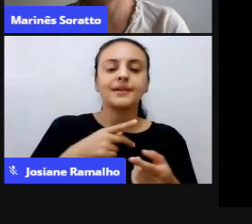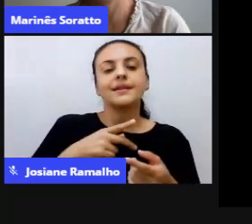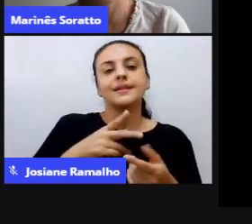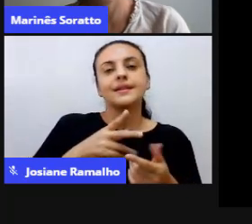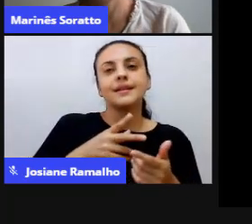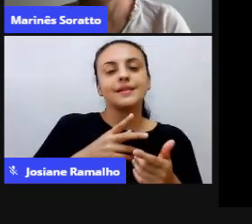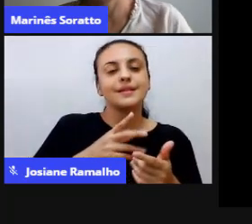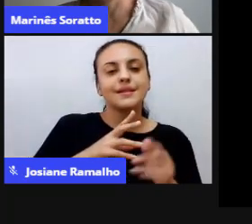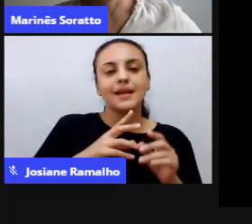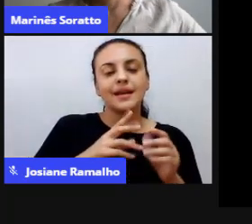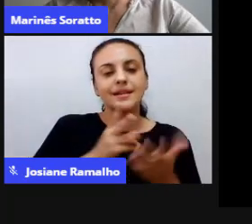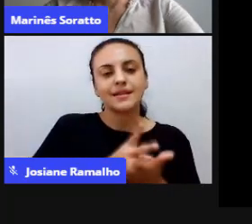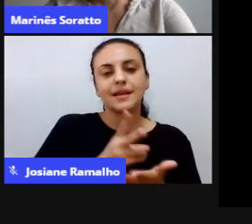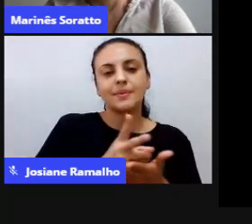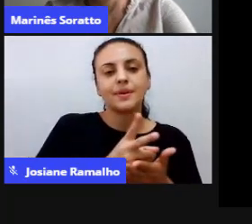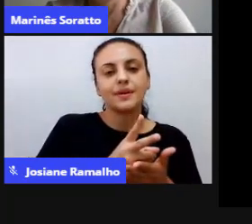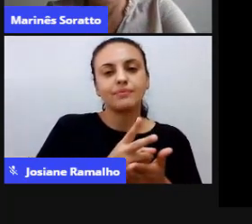né?